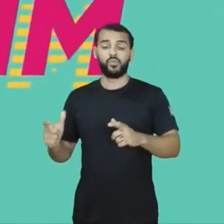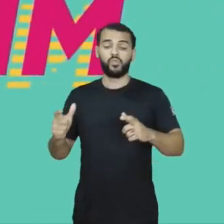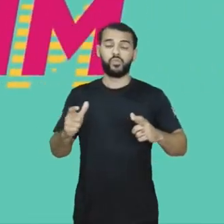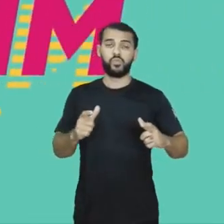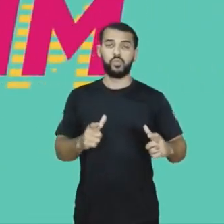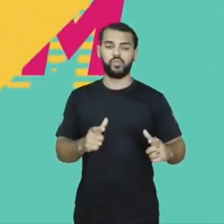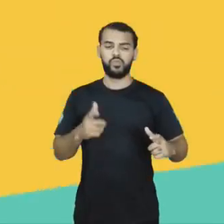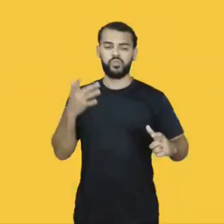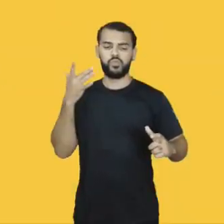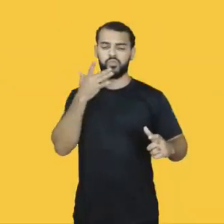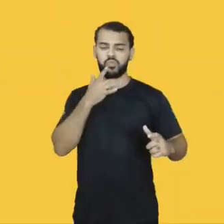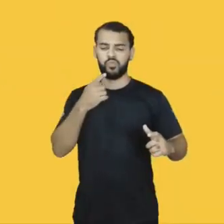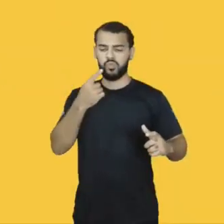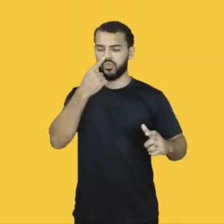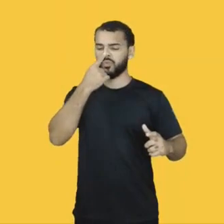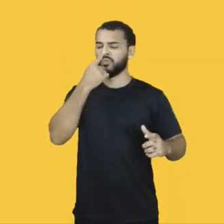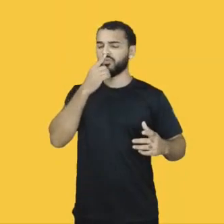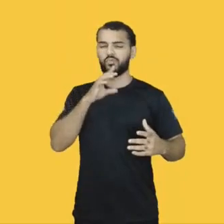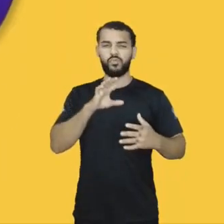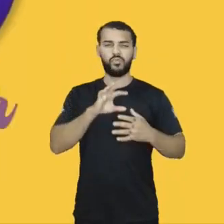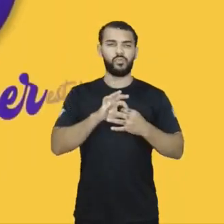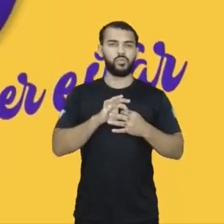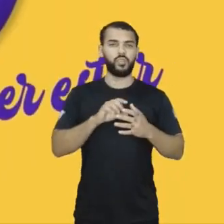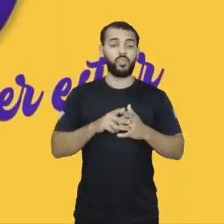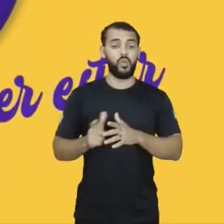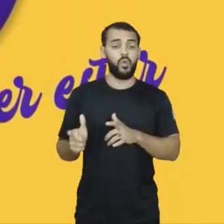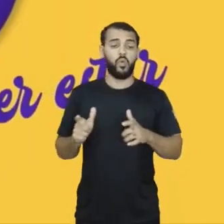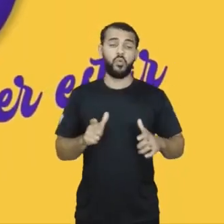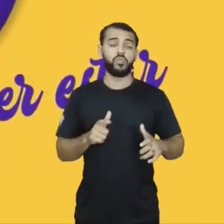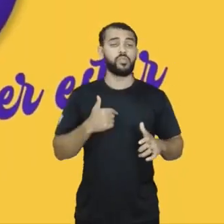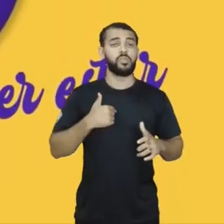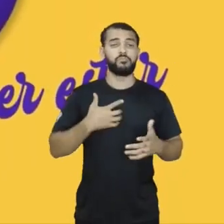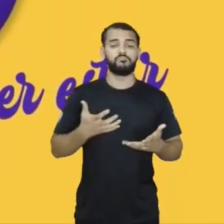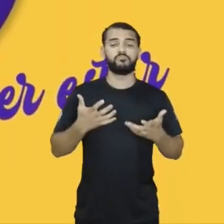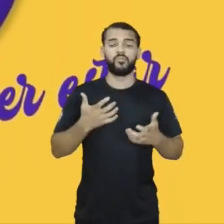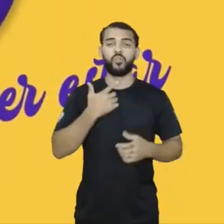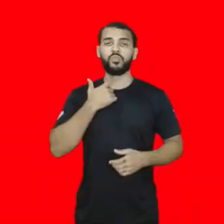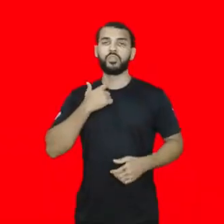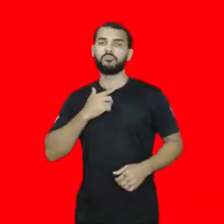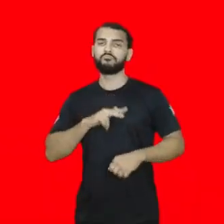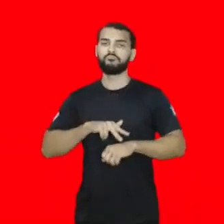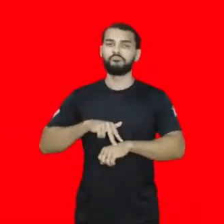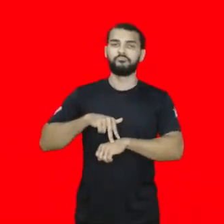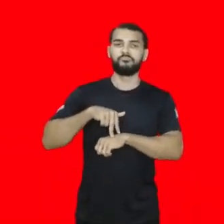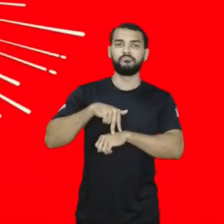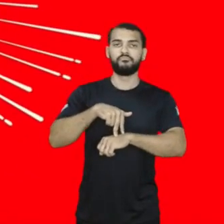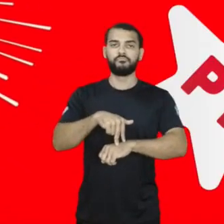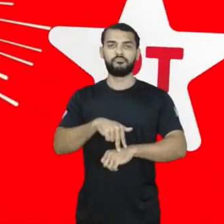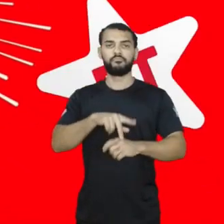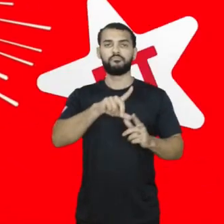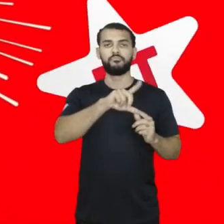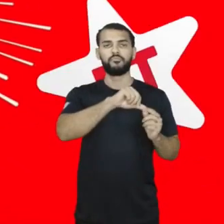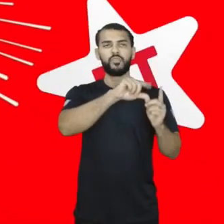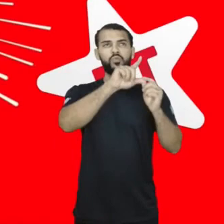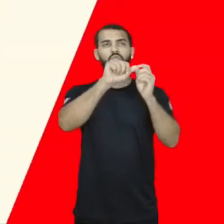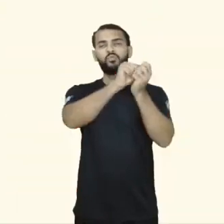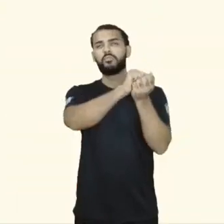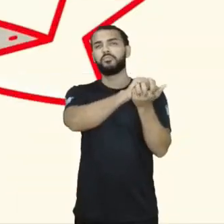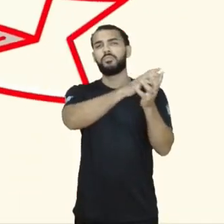bom pra mim, é onde eu quiser estar. A estrela ainda